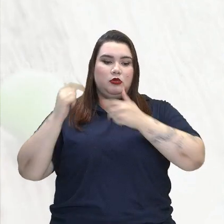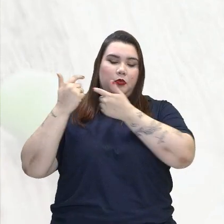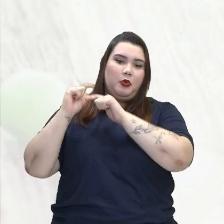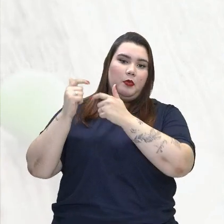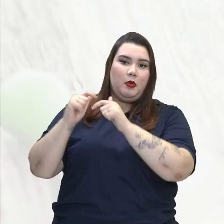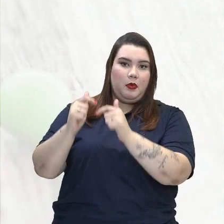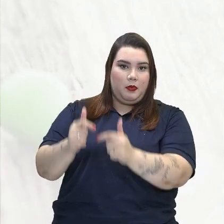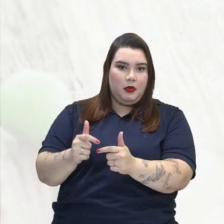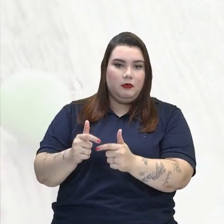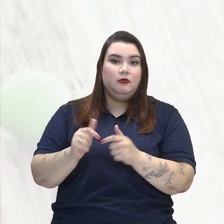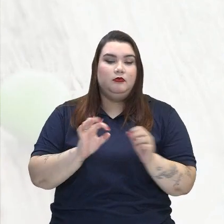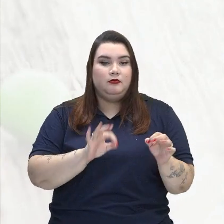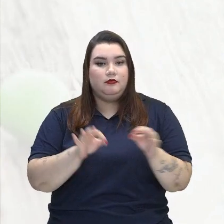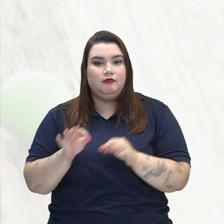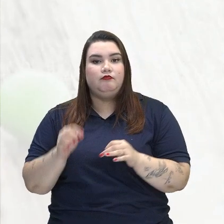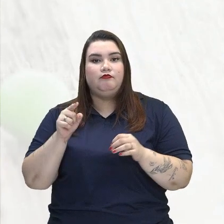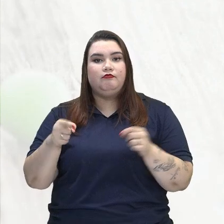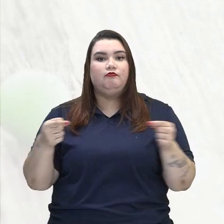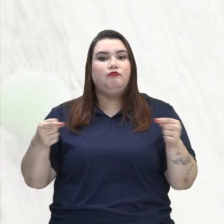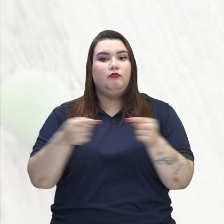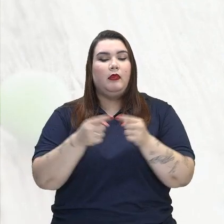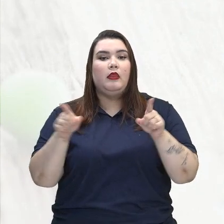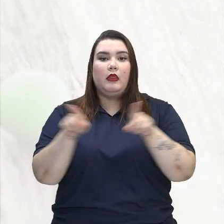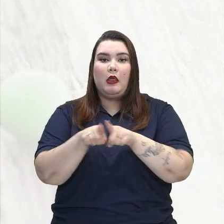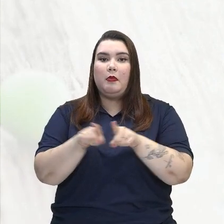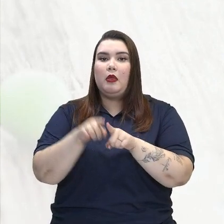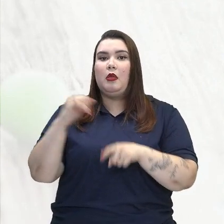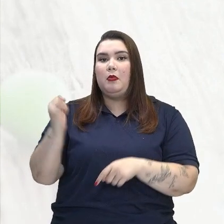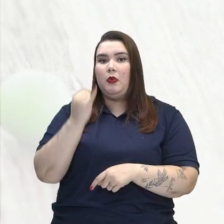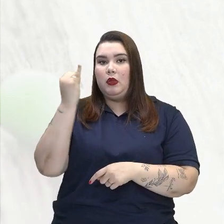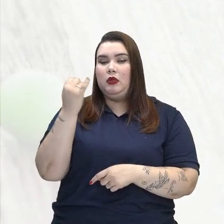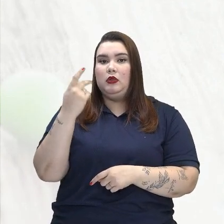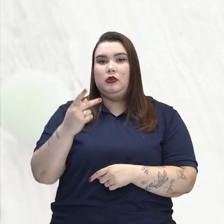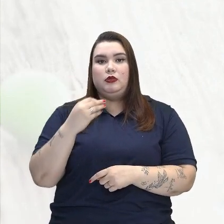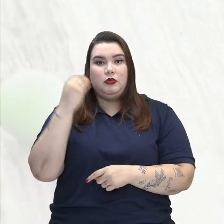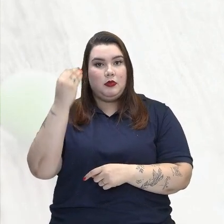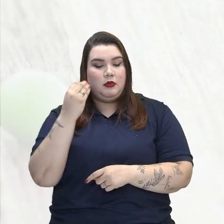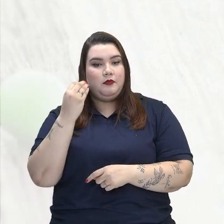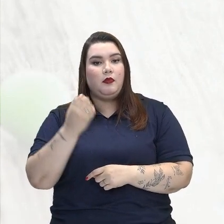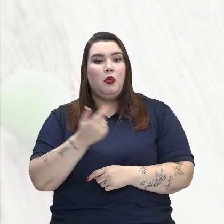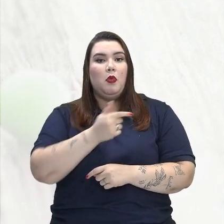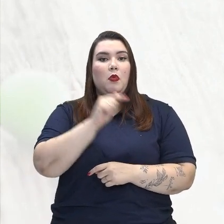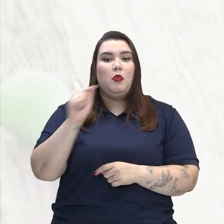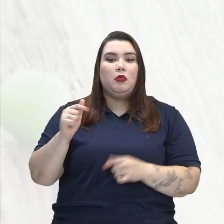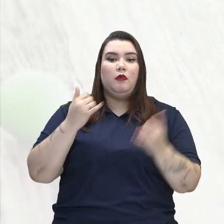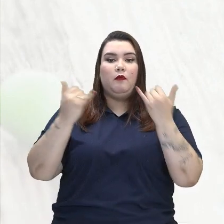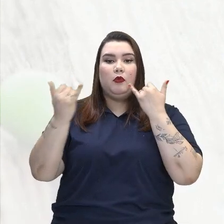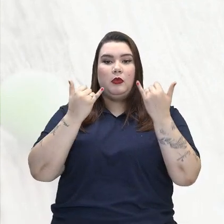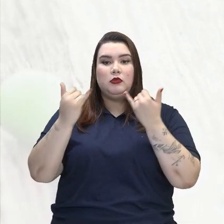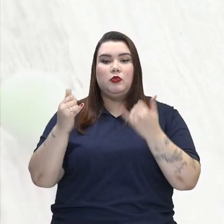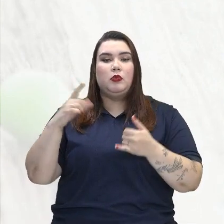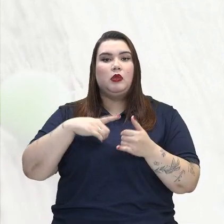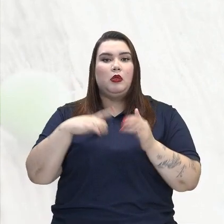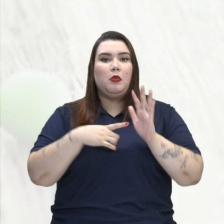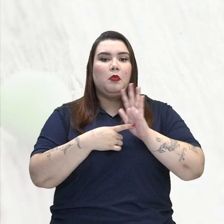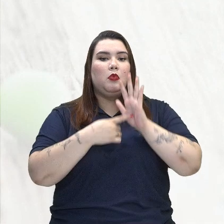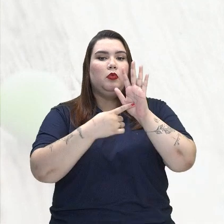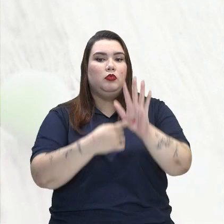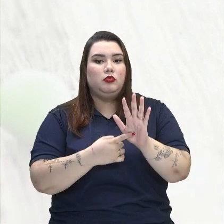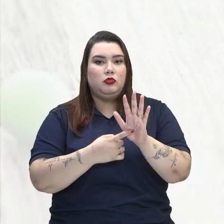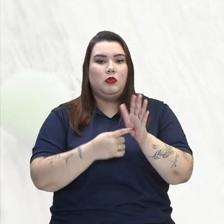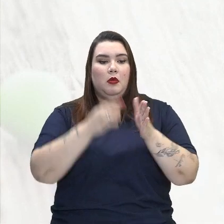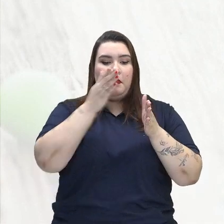gerações. Então, isso também foi importante para esse experimento. Outro ponto é que elas apresentavam, as ervilhas, a